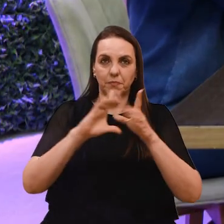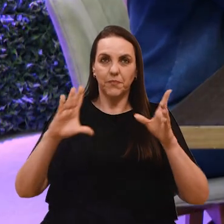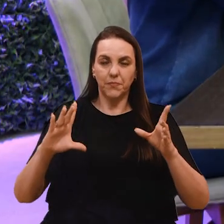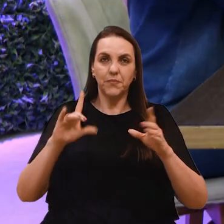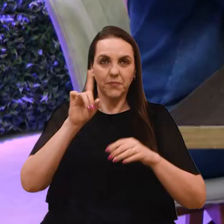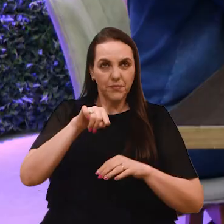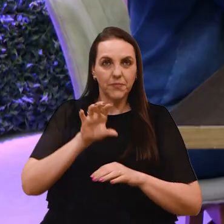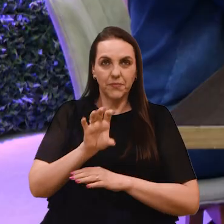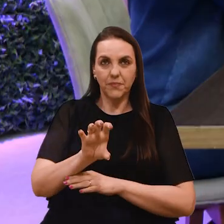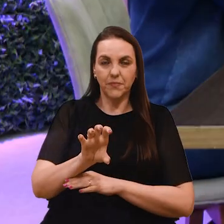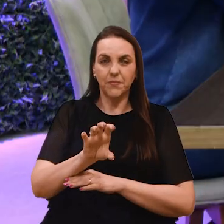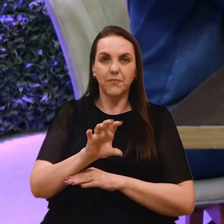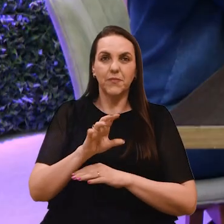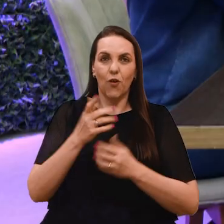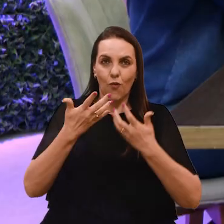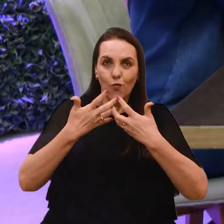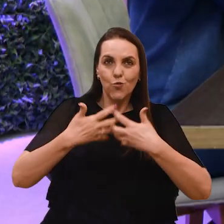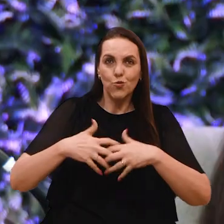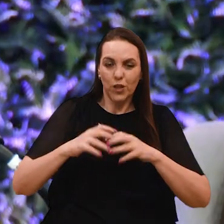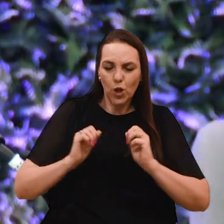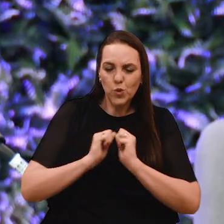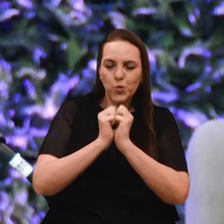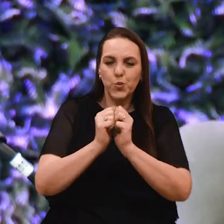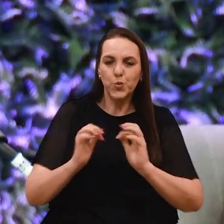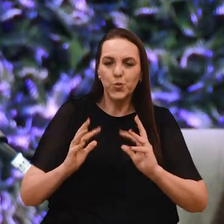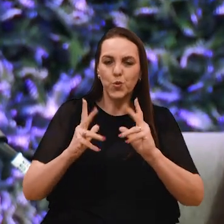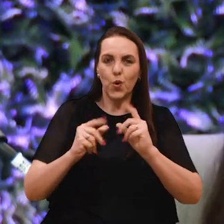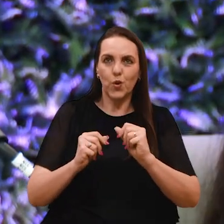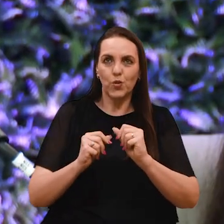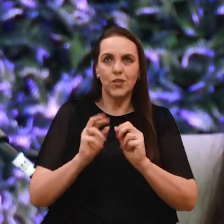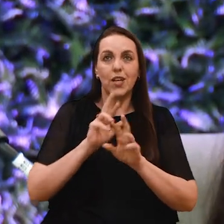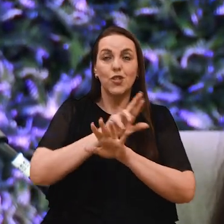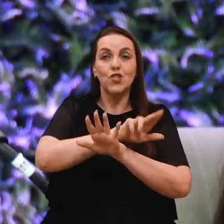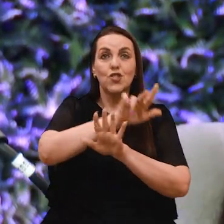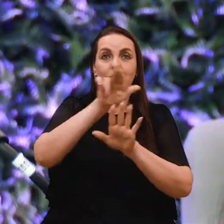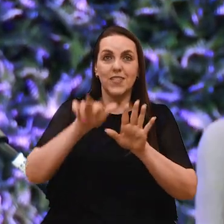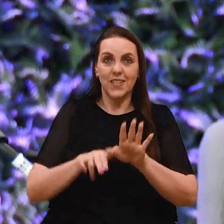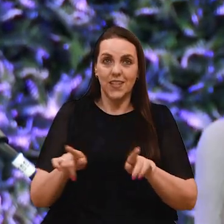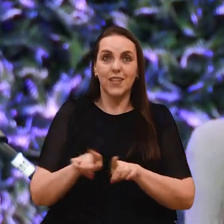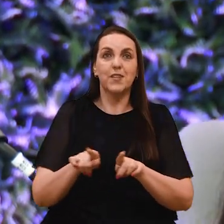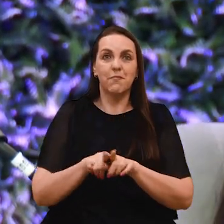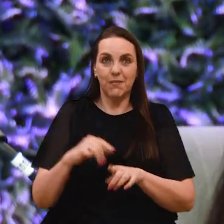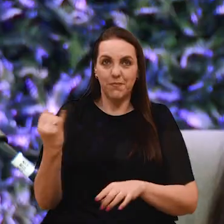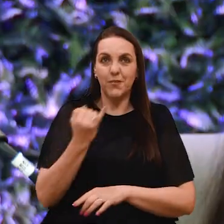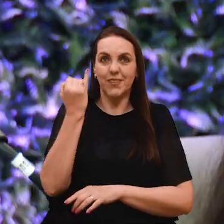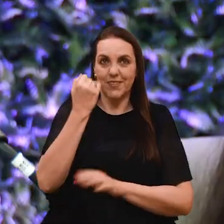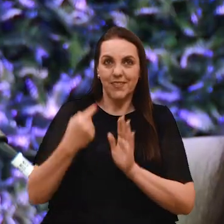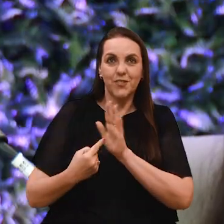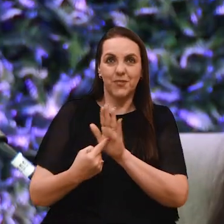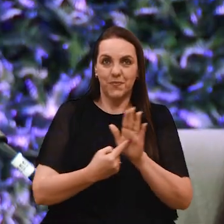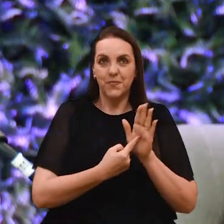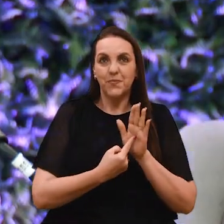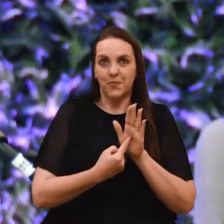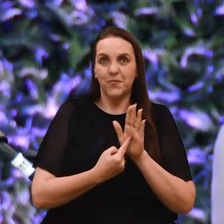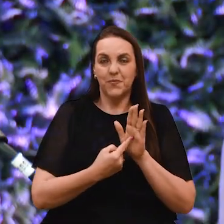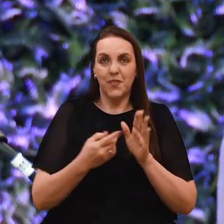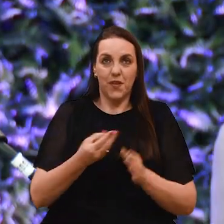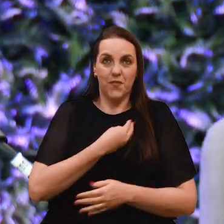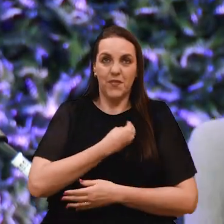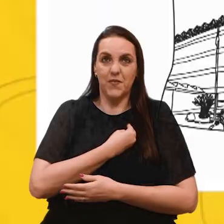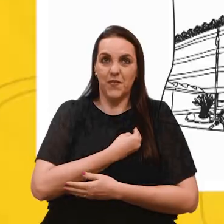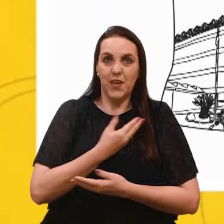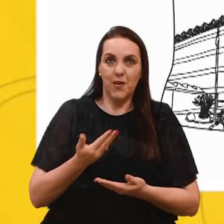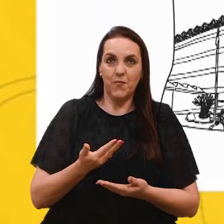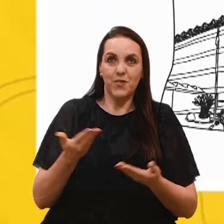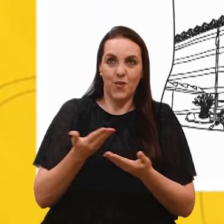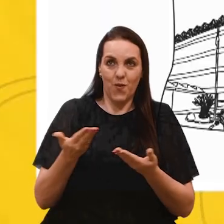conjunto e eu quis representar uma diversidade, né? Que é sempre importante destacar. A gente vive